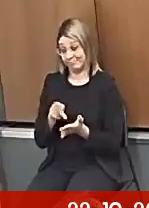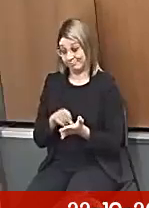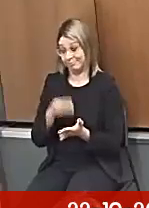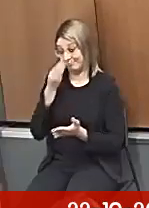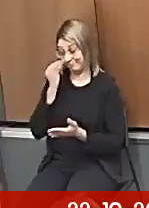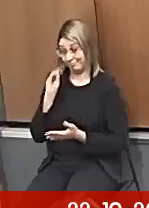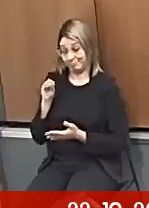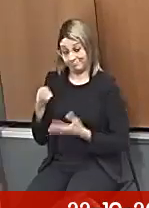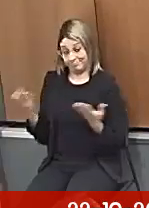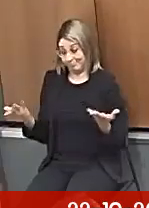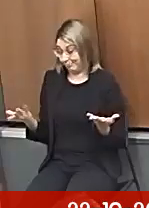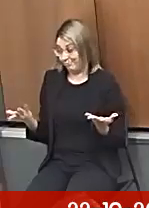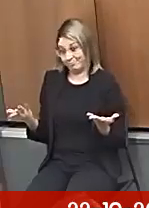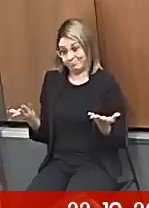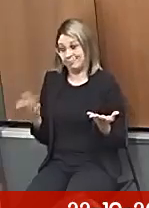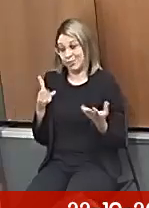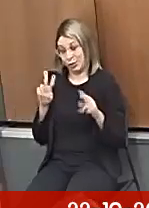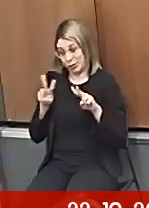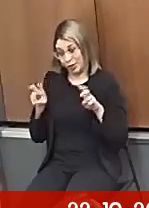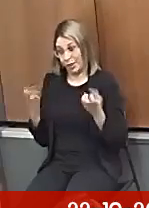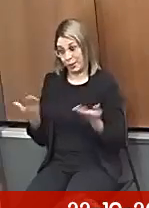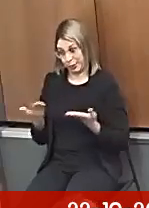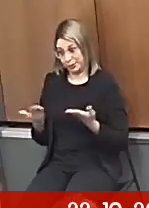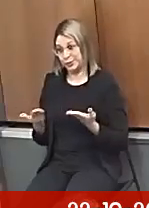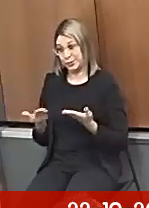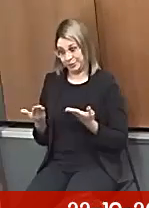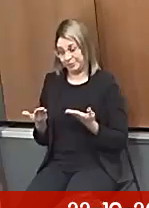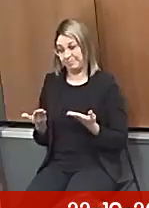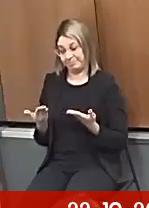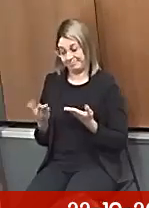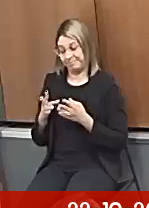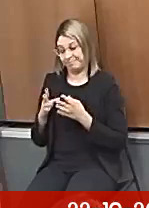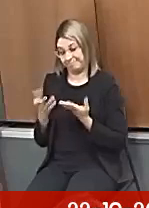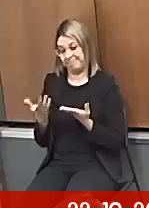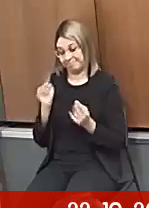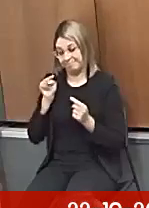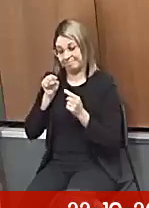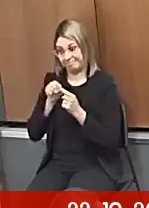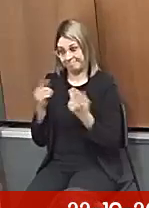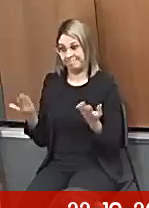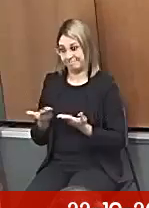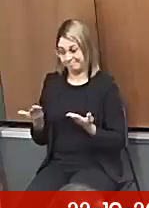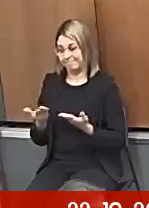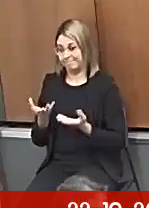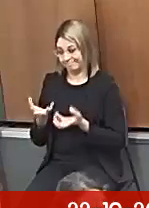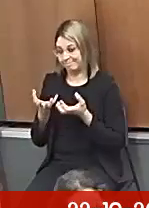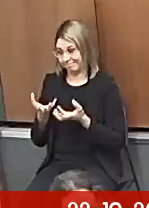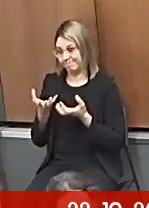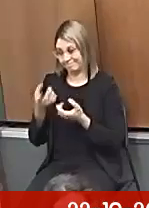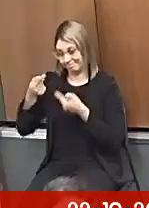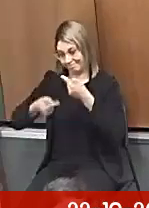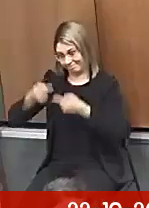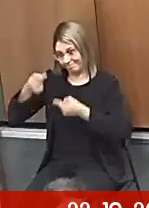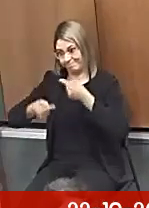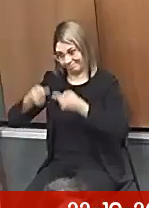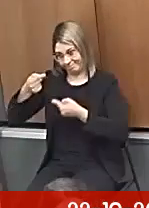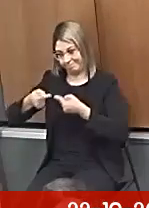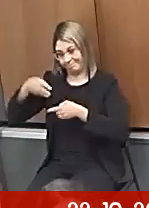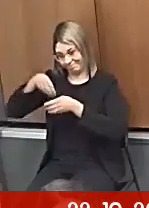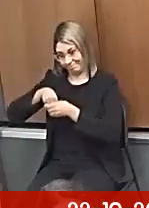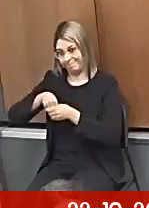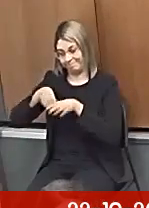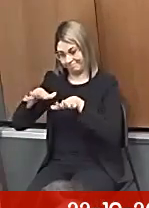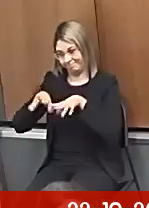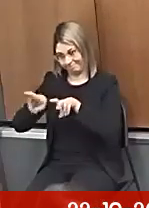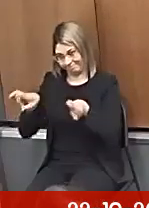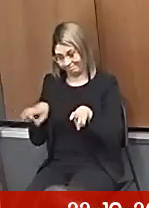negligência em relação ao tema, em relação àquilo que a gente está, àquilo que a gente está discutindo aqui nesse